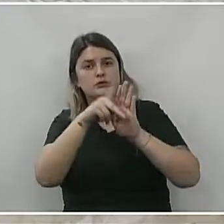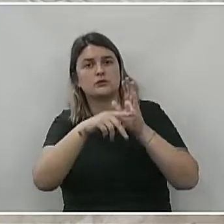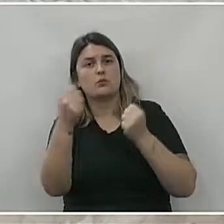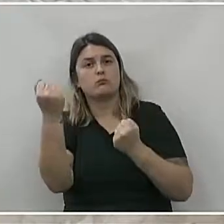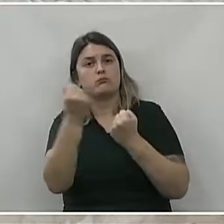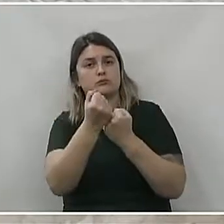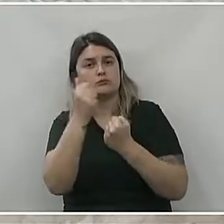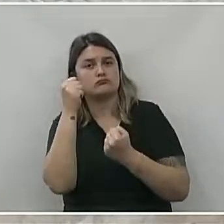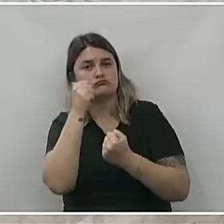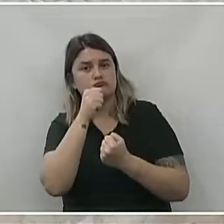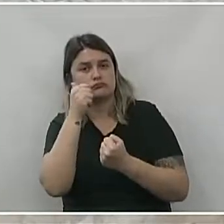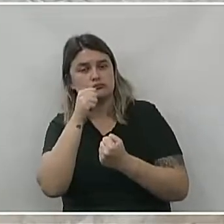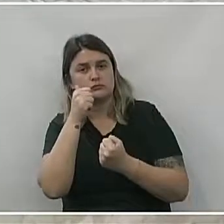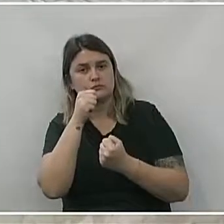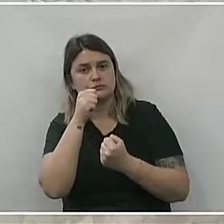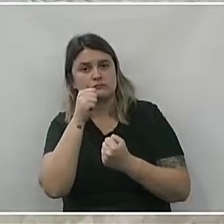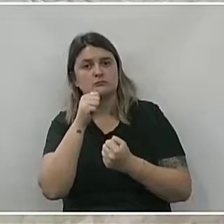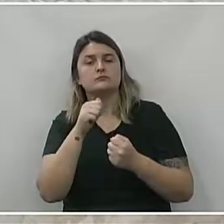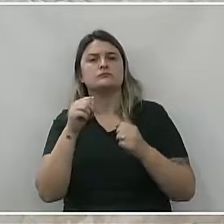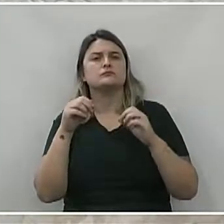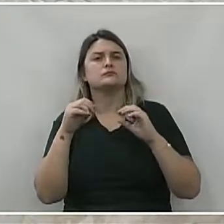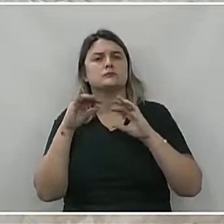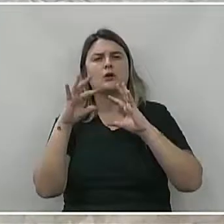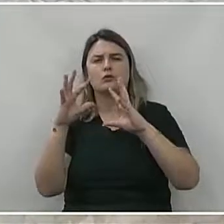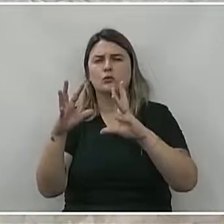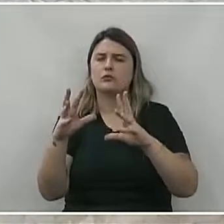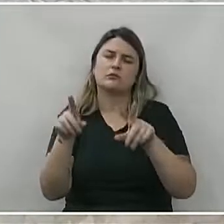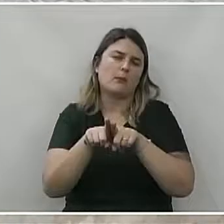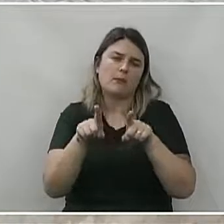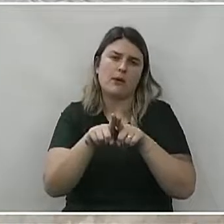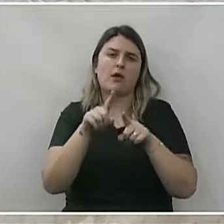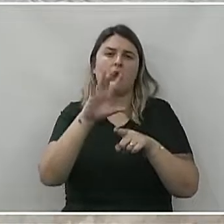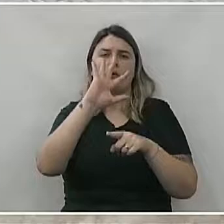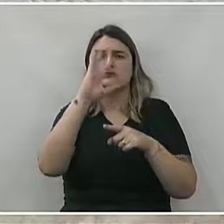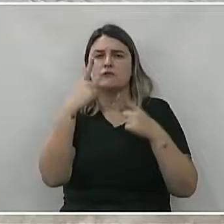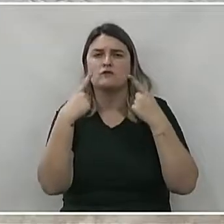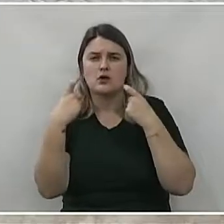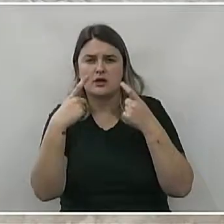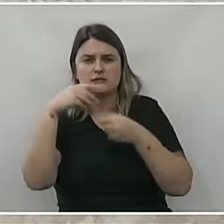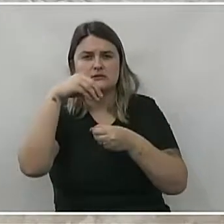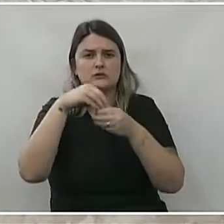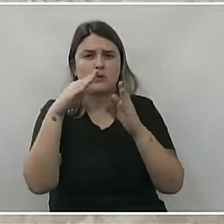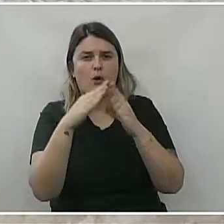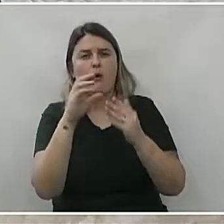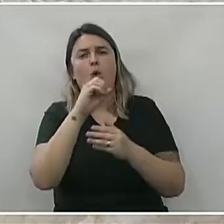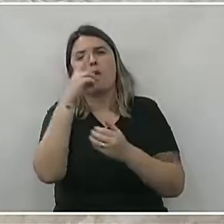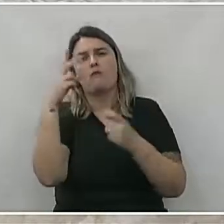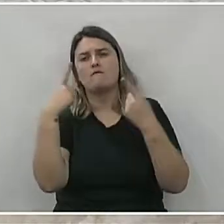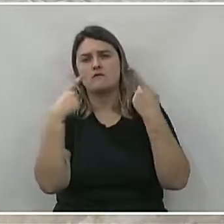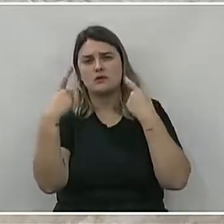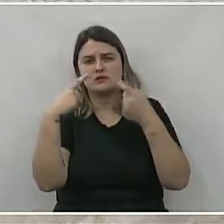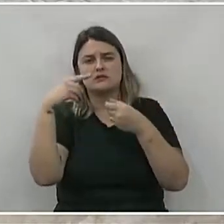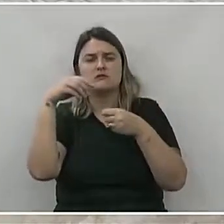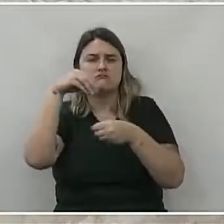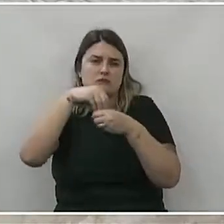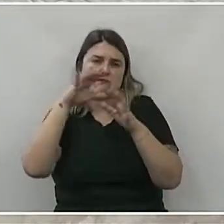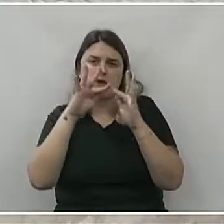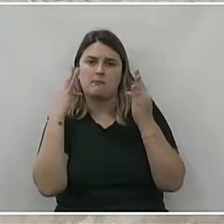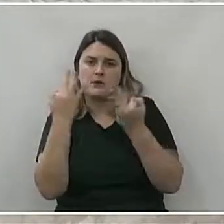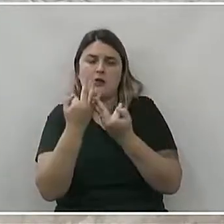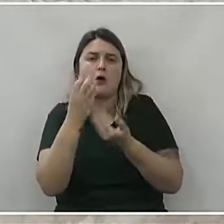Apoio Mulher, destinado ao apoio às mulheres em situação de violência doméstica e familiar e em situação